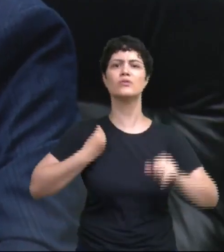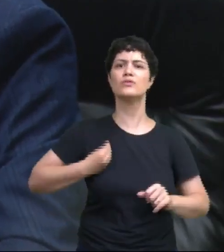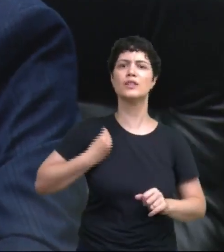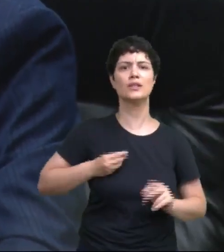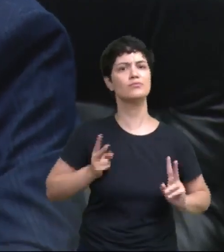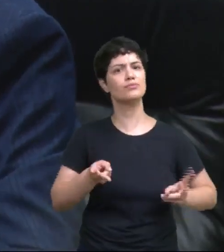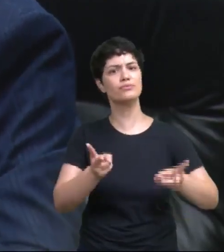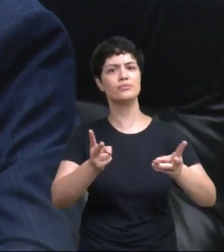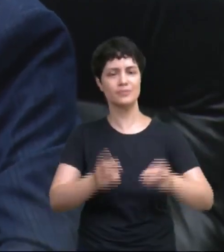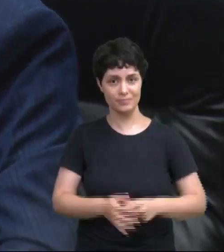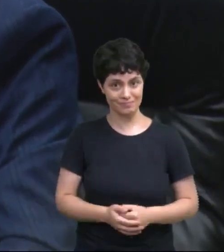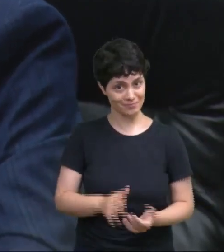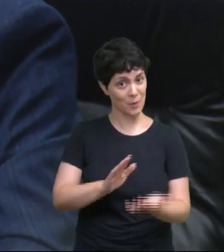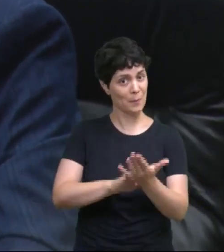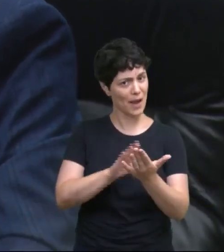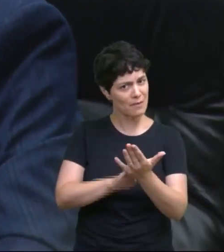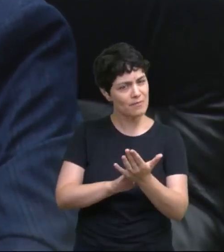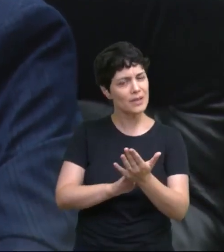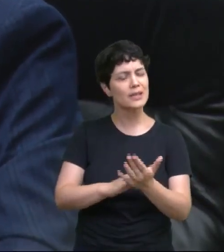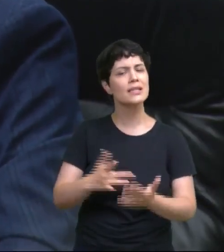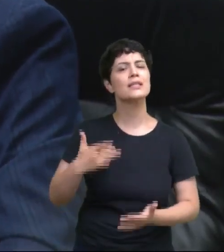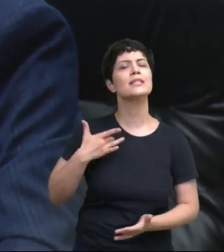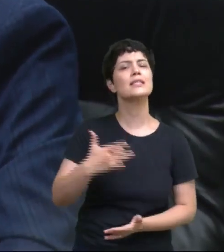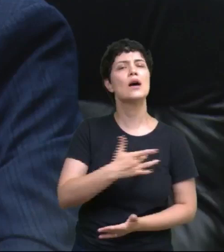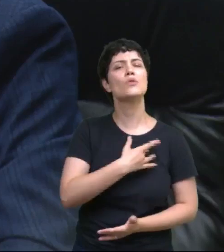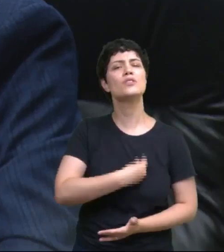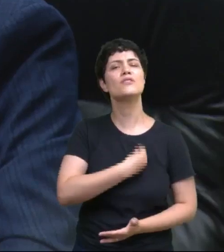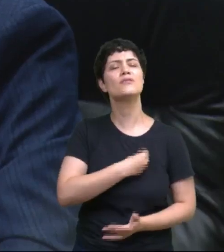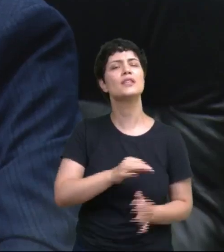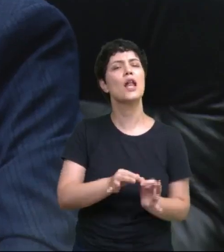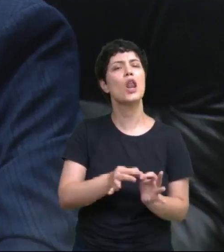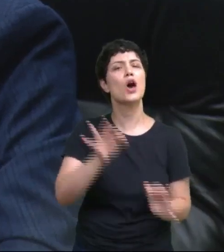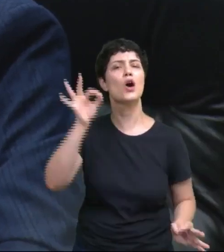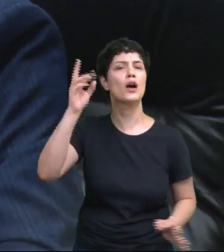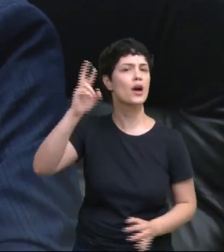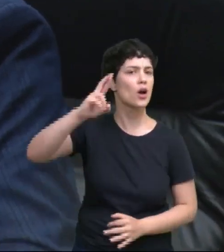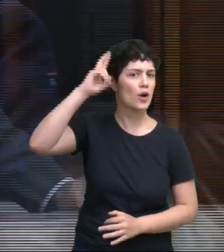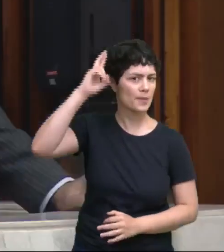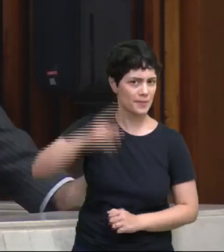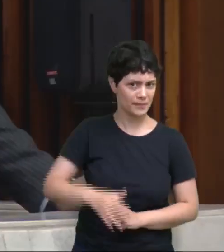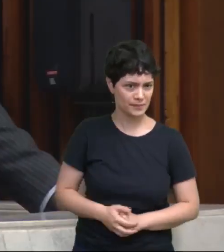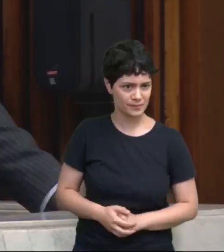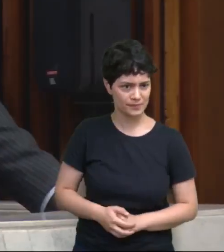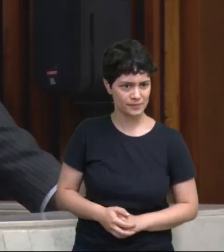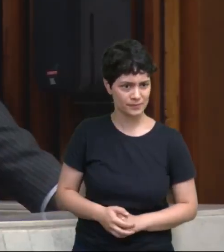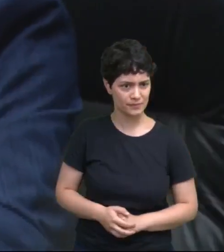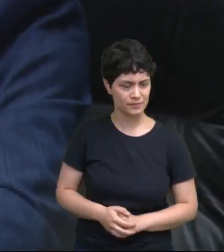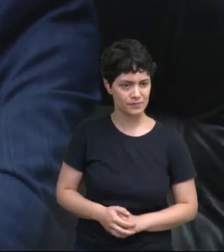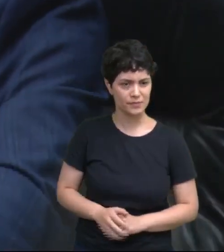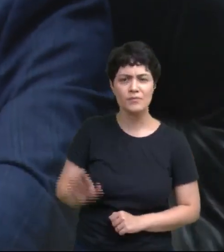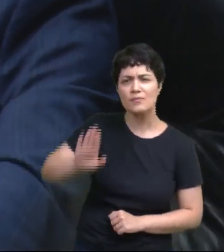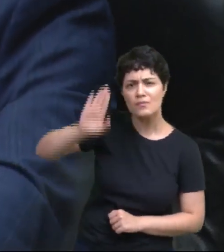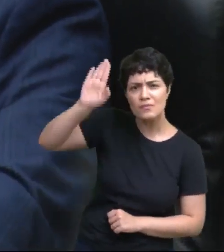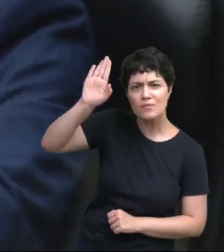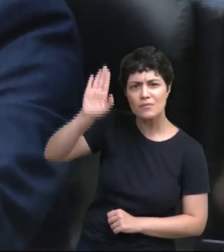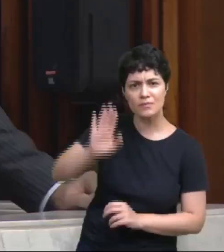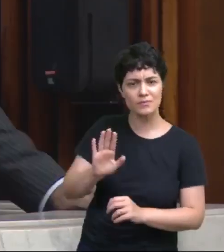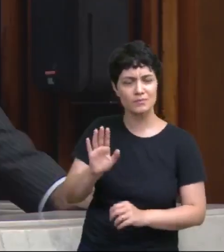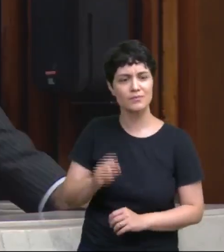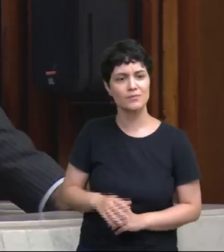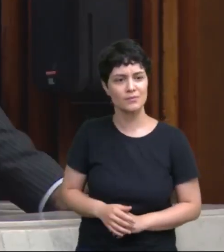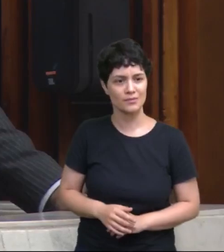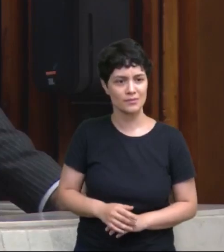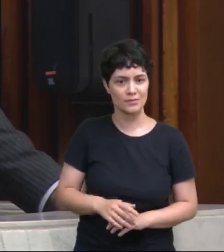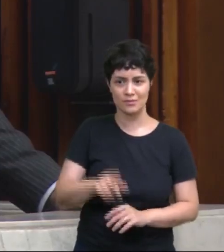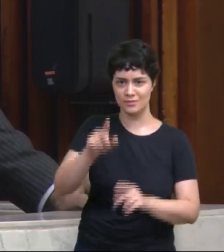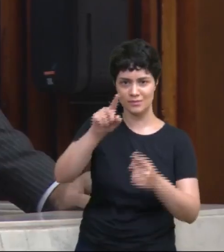Parabéns, saúde e vida longa ao nosso Roberto Requião. Uma parte, Maurício. Maurício, me permite uma parte? Estou na sequência